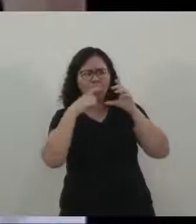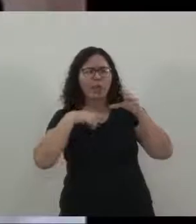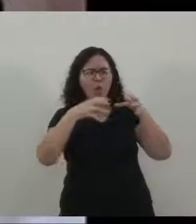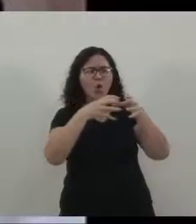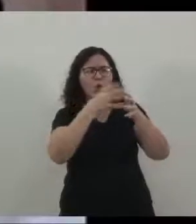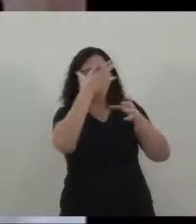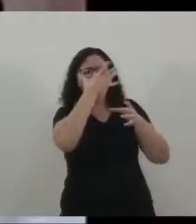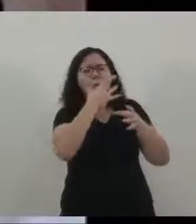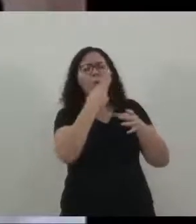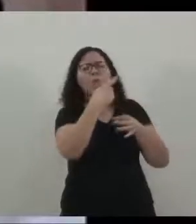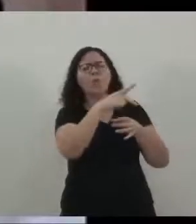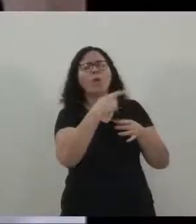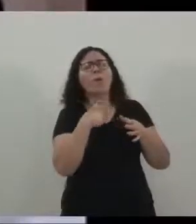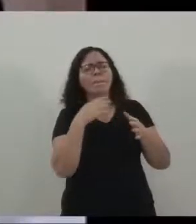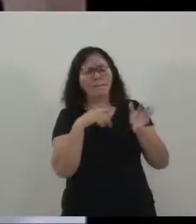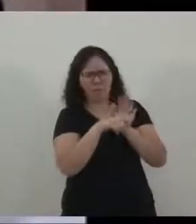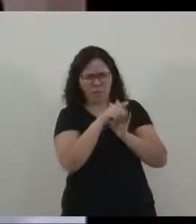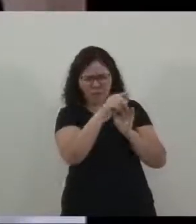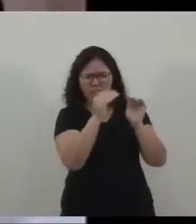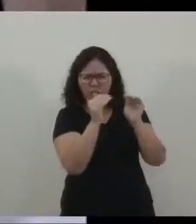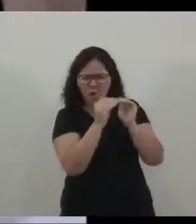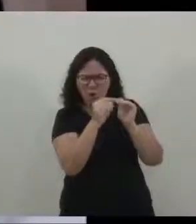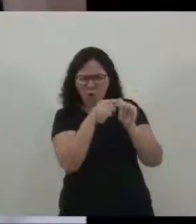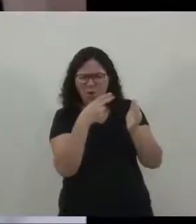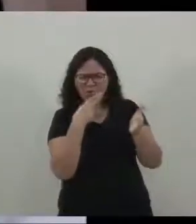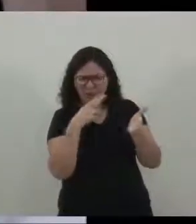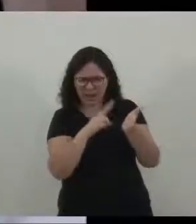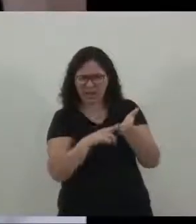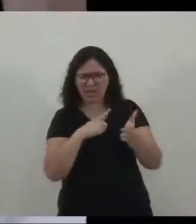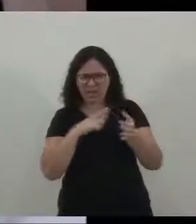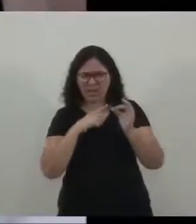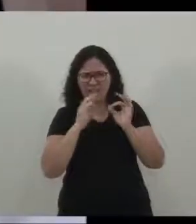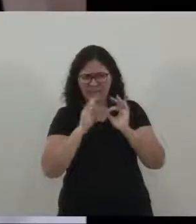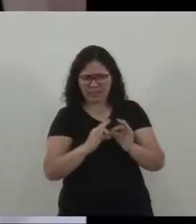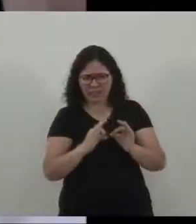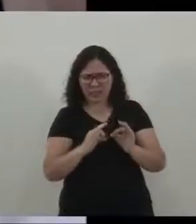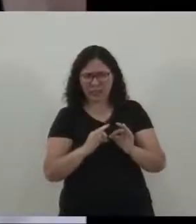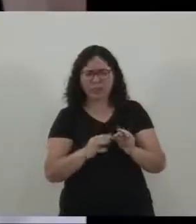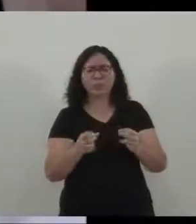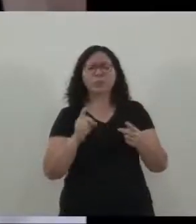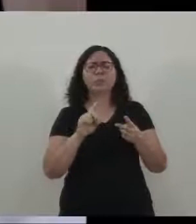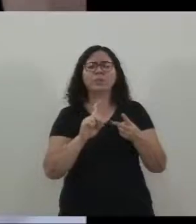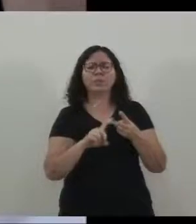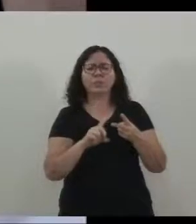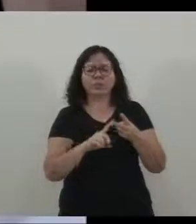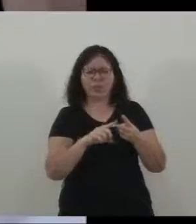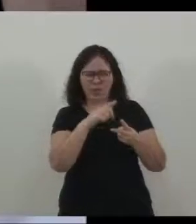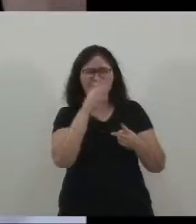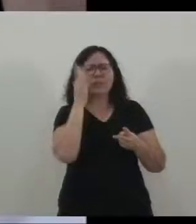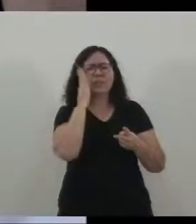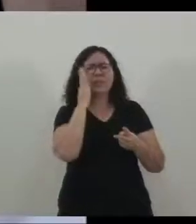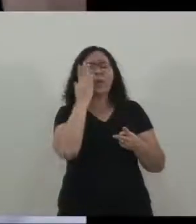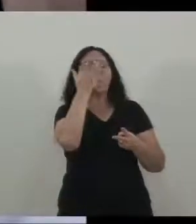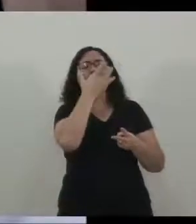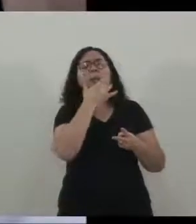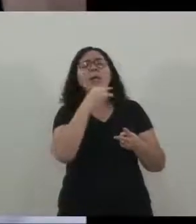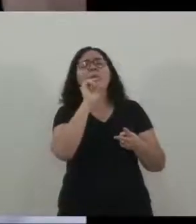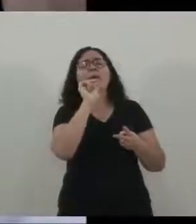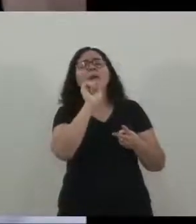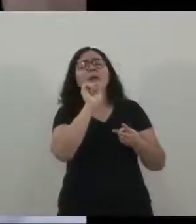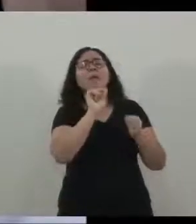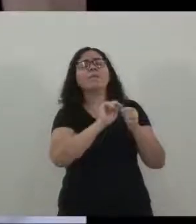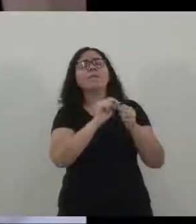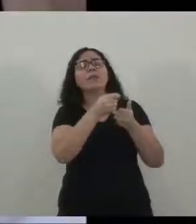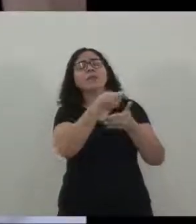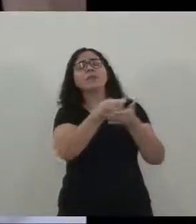grupo. Eu queria perguntar para ele se ele concorda com essa carta. 2, se ele sabe quem é o autor ou autora